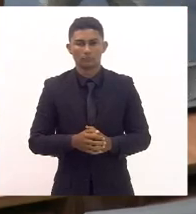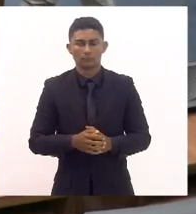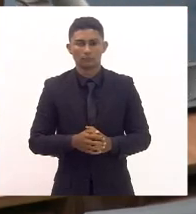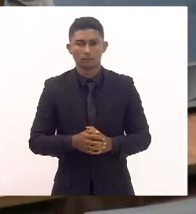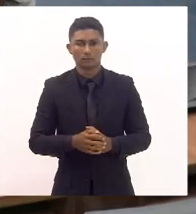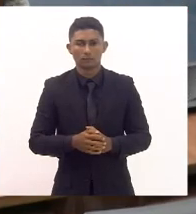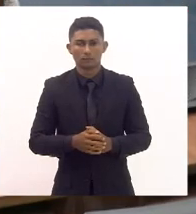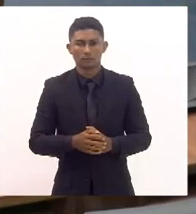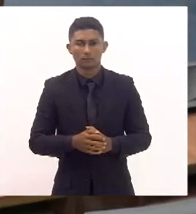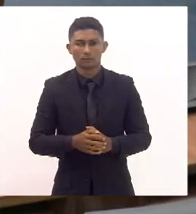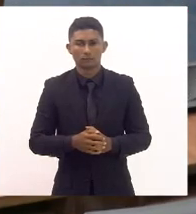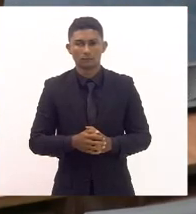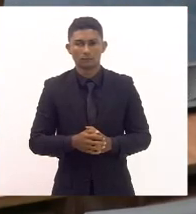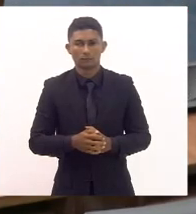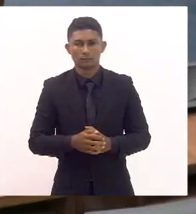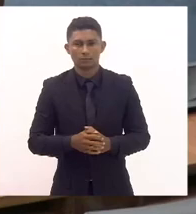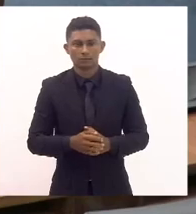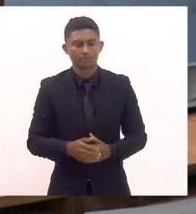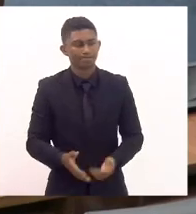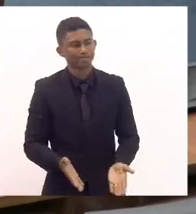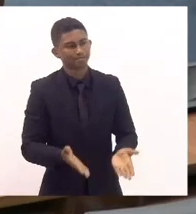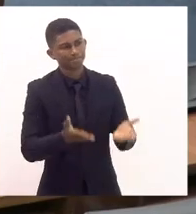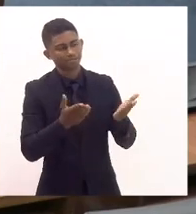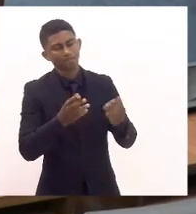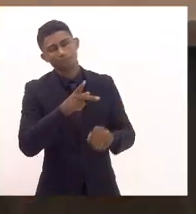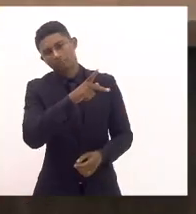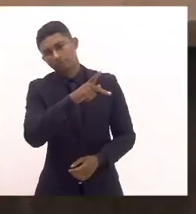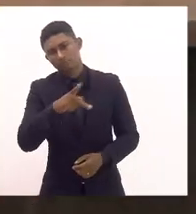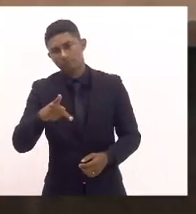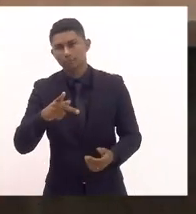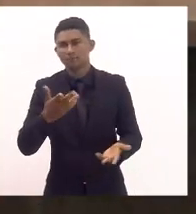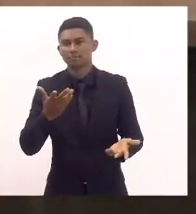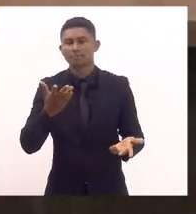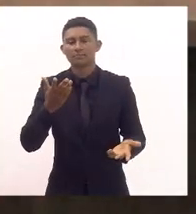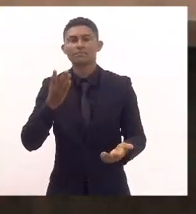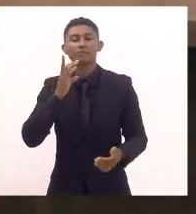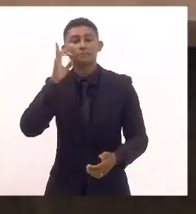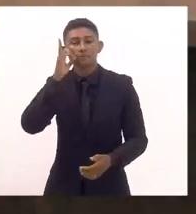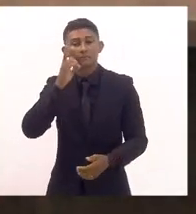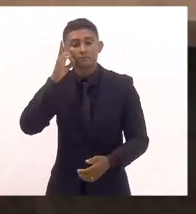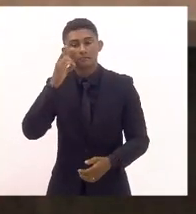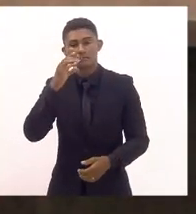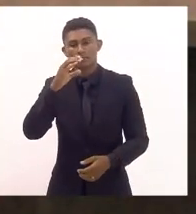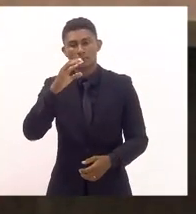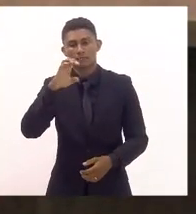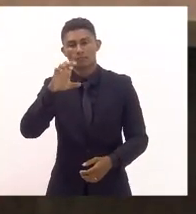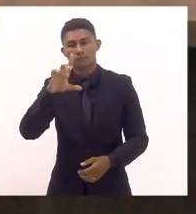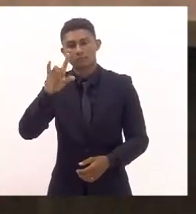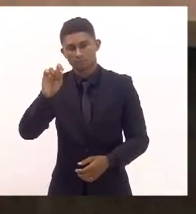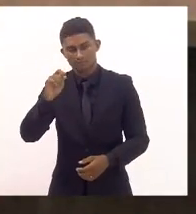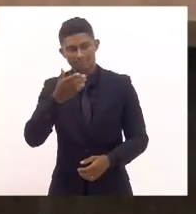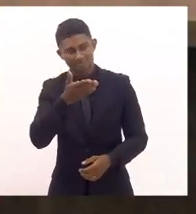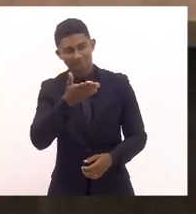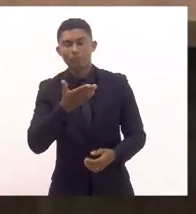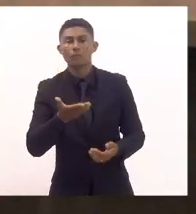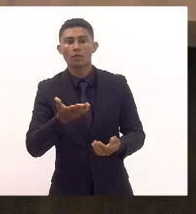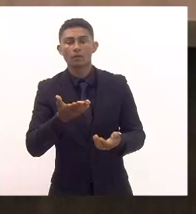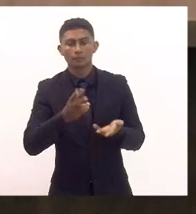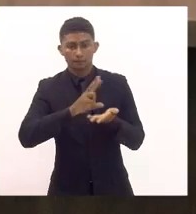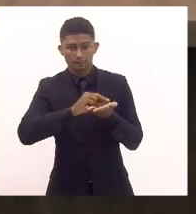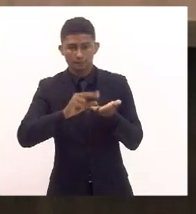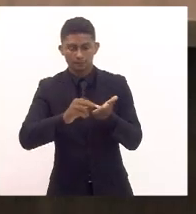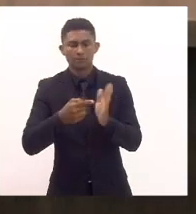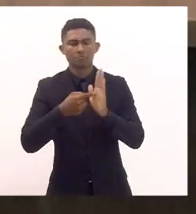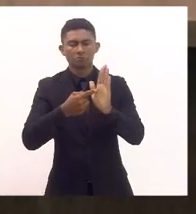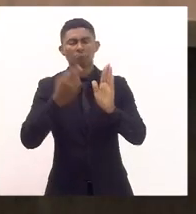a senhora Presidente deputada Célia Jordão a água reflete com